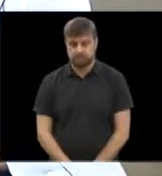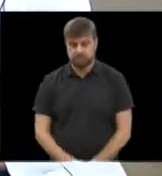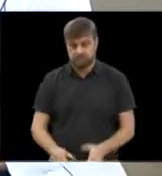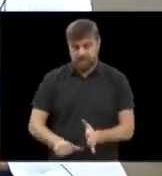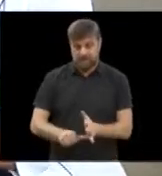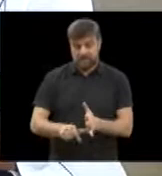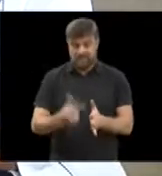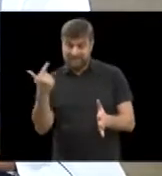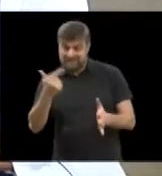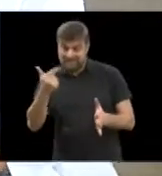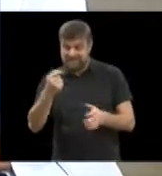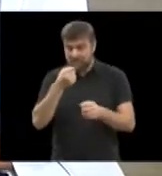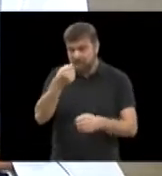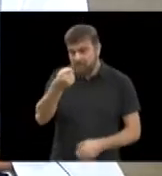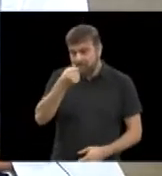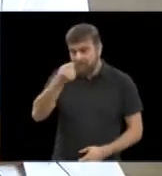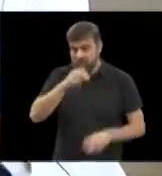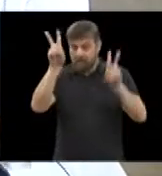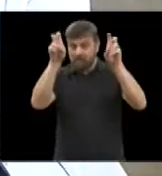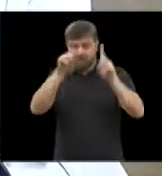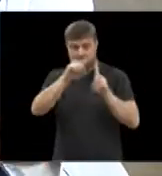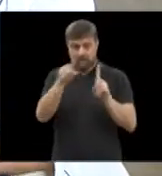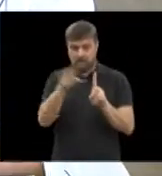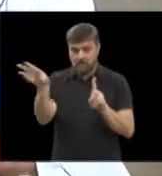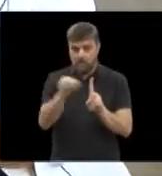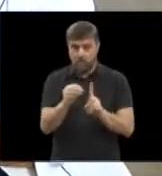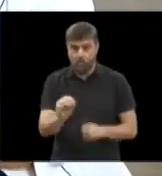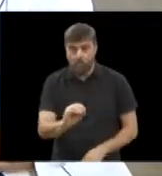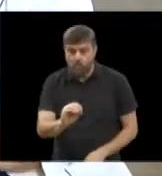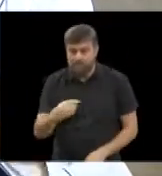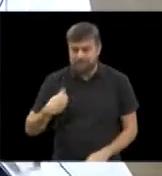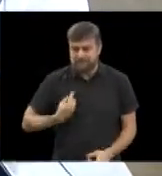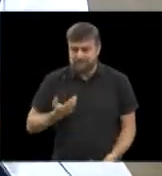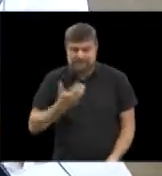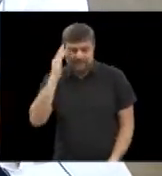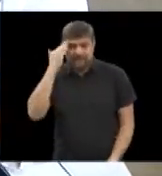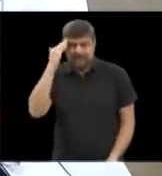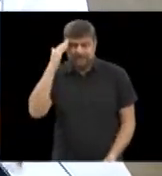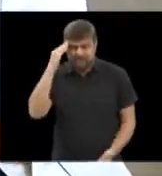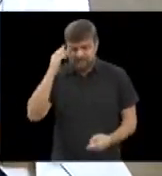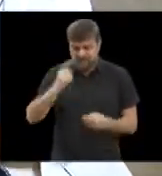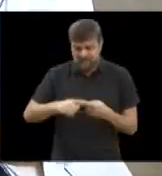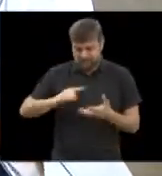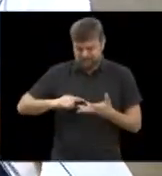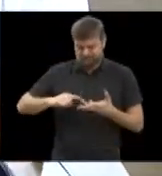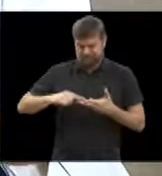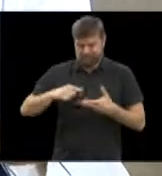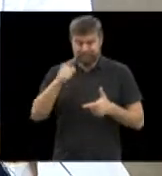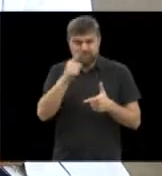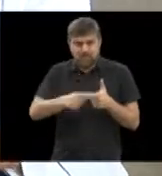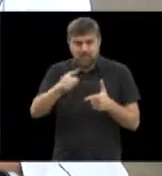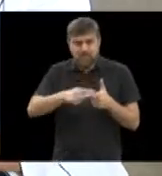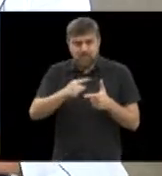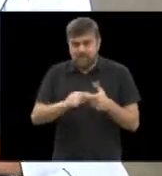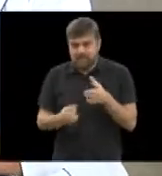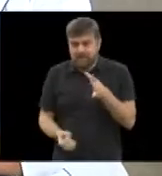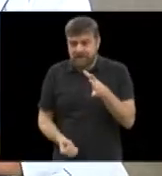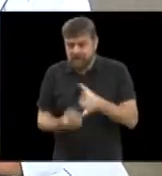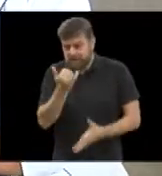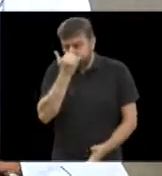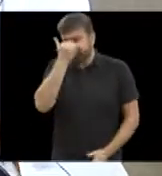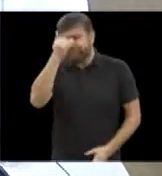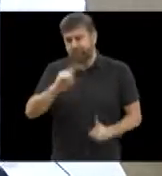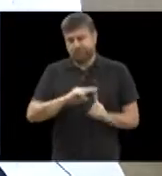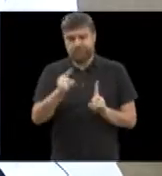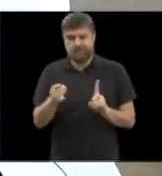Segundo bloco do Momento Saúde, que hoje está falando sobre infertilidade, tentando entender alguns problemas que podem causar a